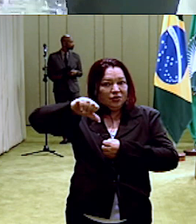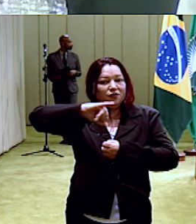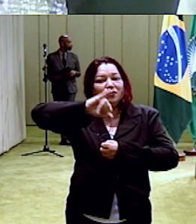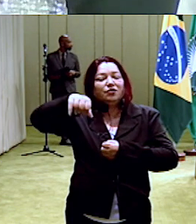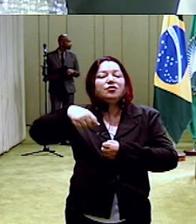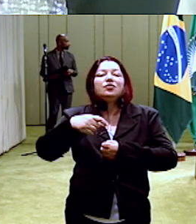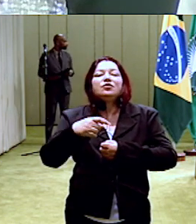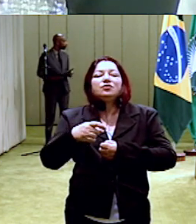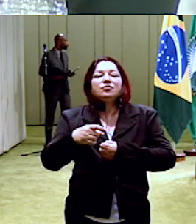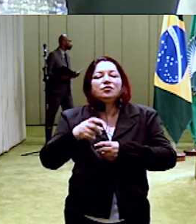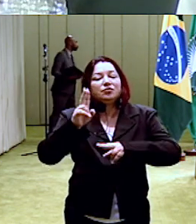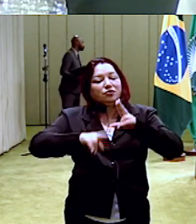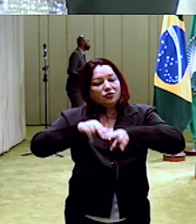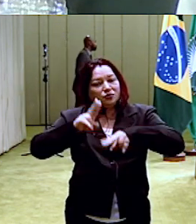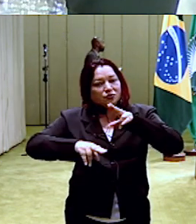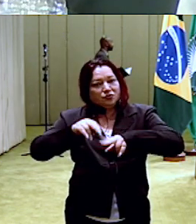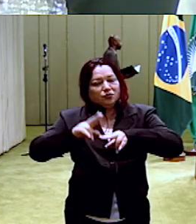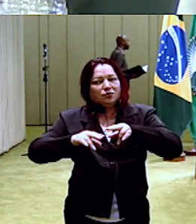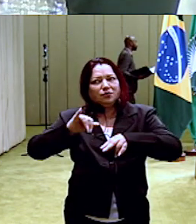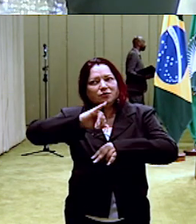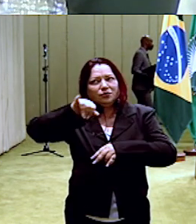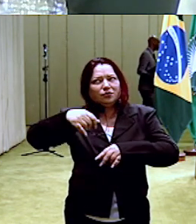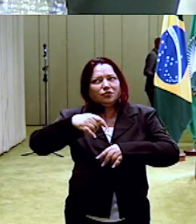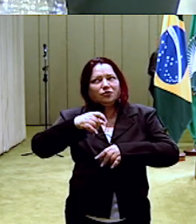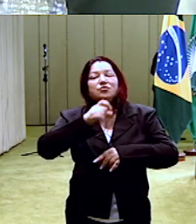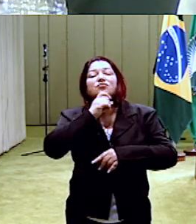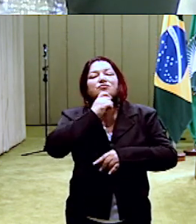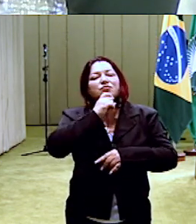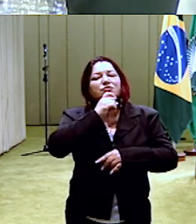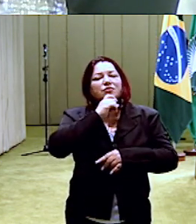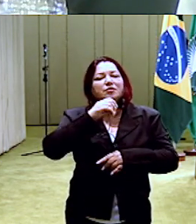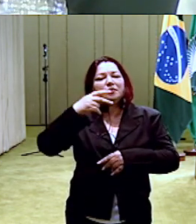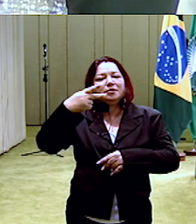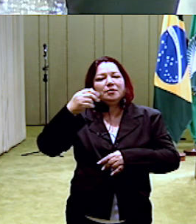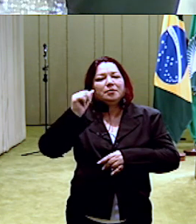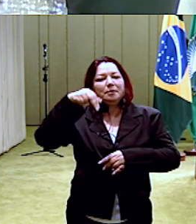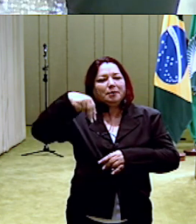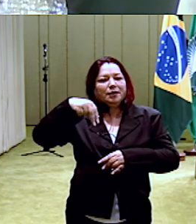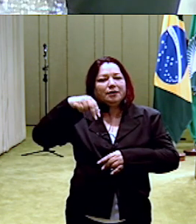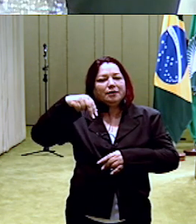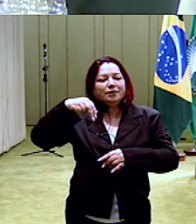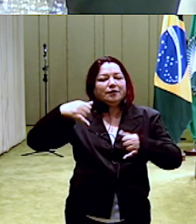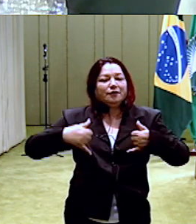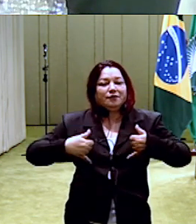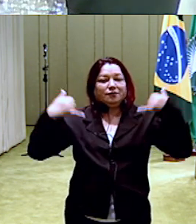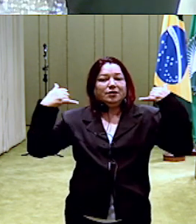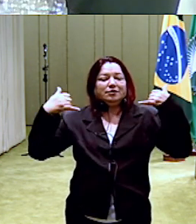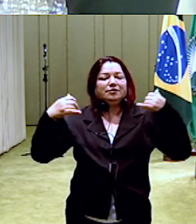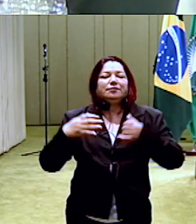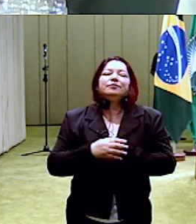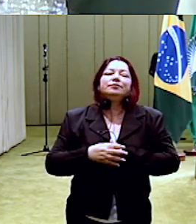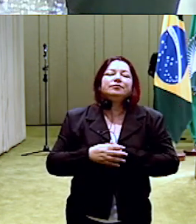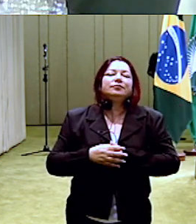19 de julho a 1º de agosto, ocorre a cada dois anos, o PanaFest, que é o Pan African